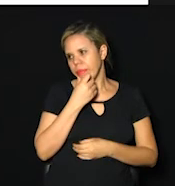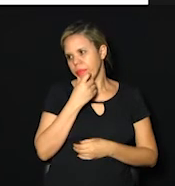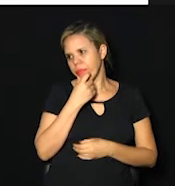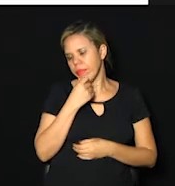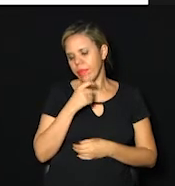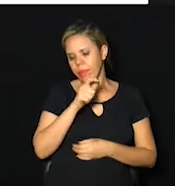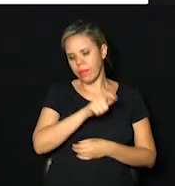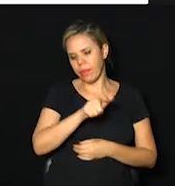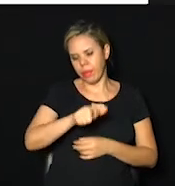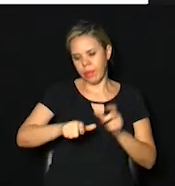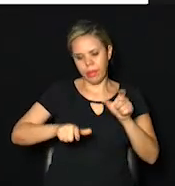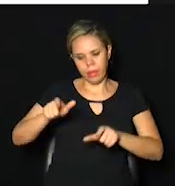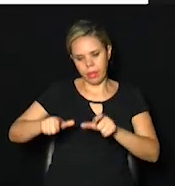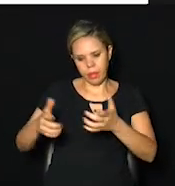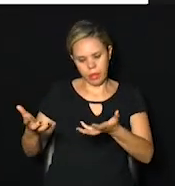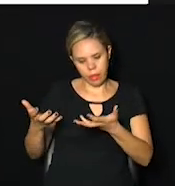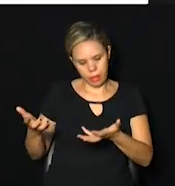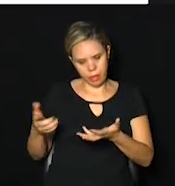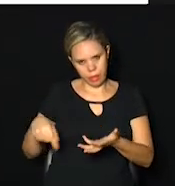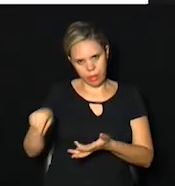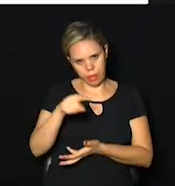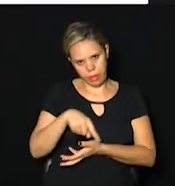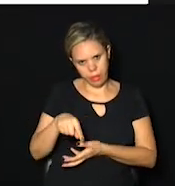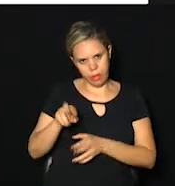eleitor vai querer